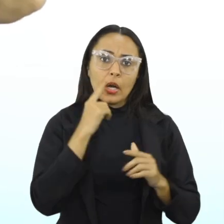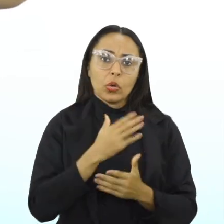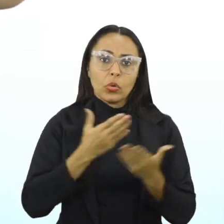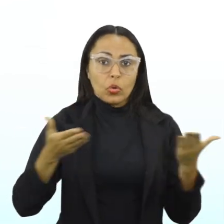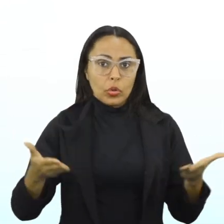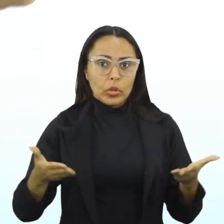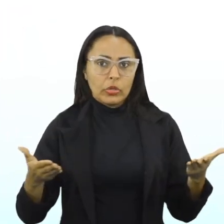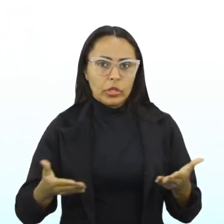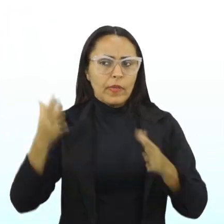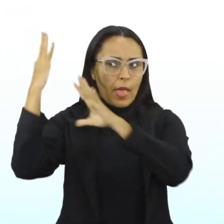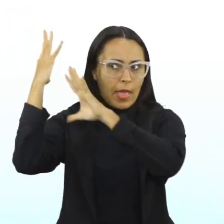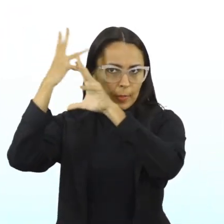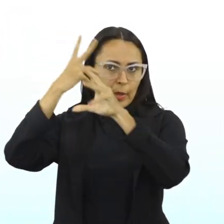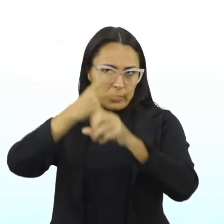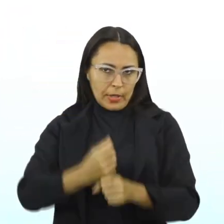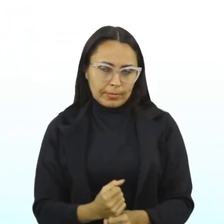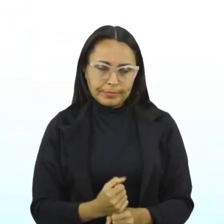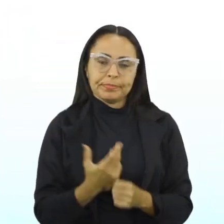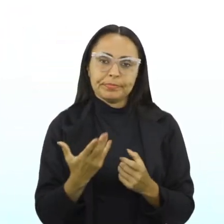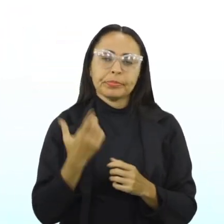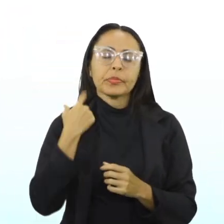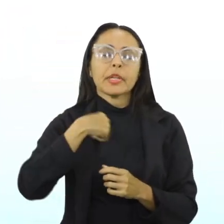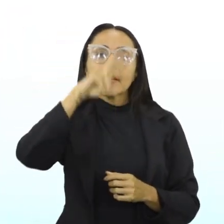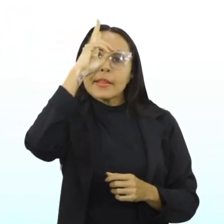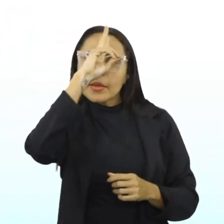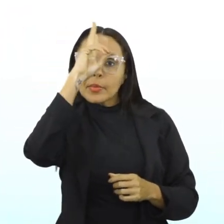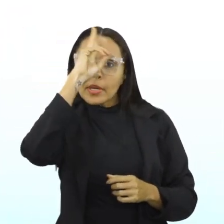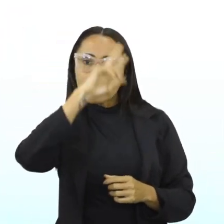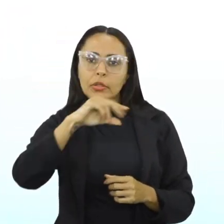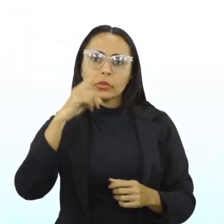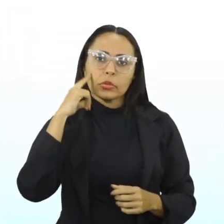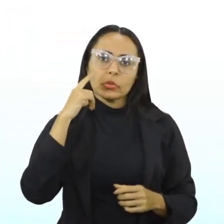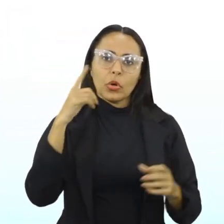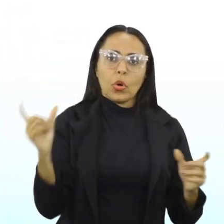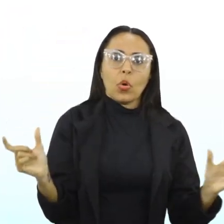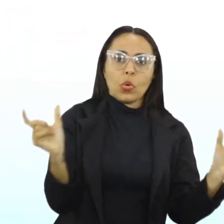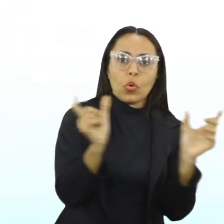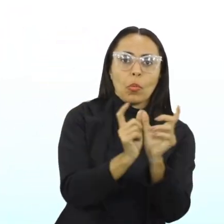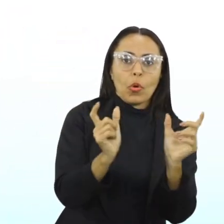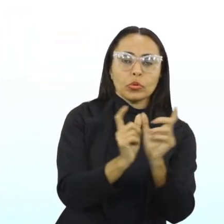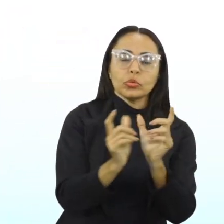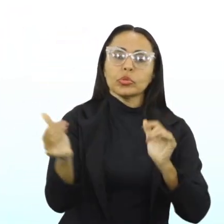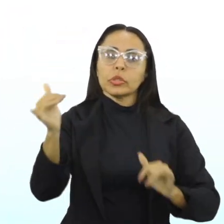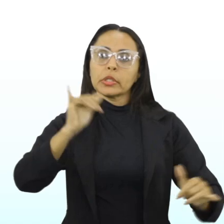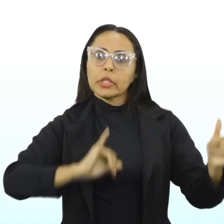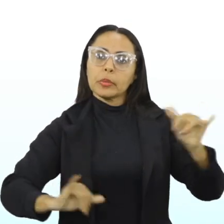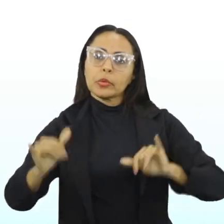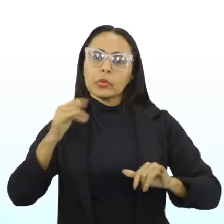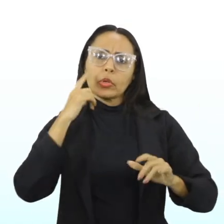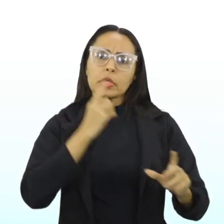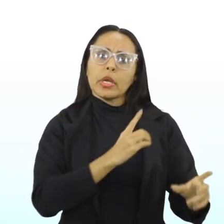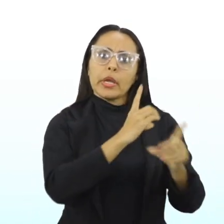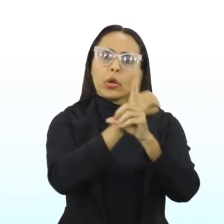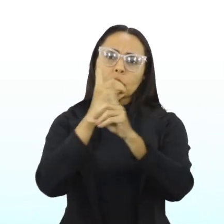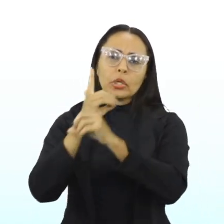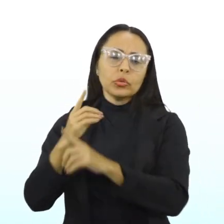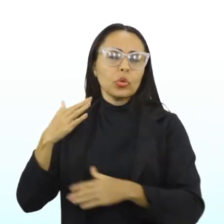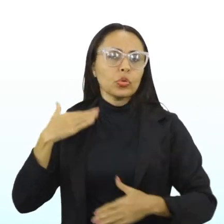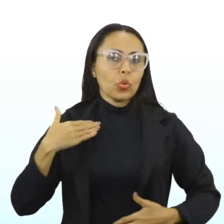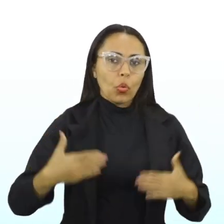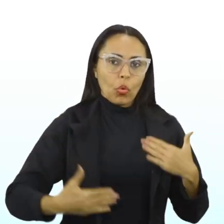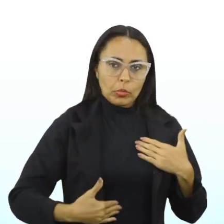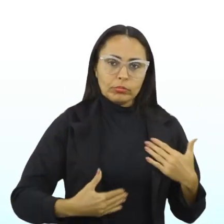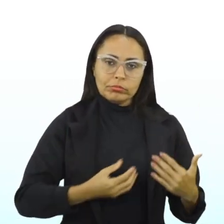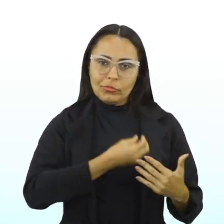vai agora recapitular o que a gente fez. Lembrem, os compostos químicos que nós encontramos no corpo dos